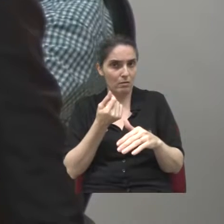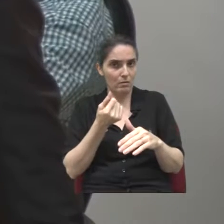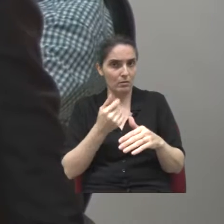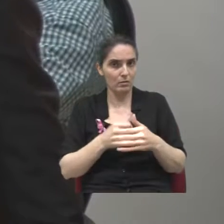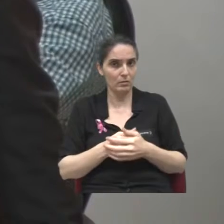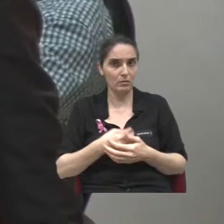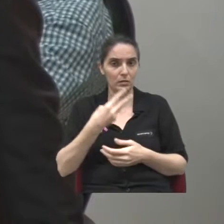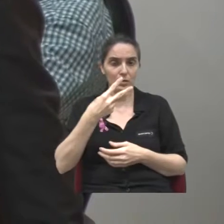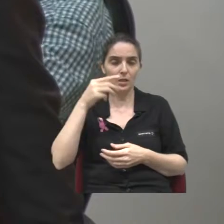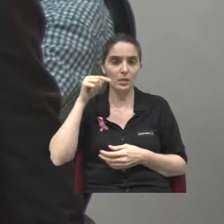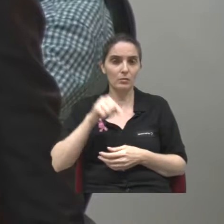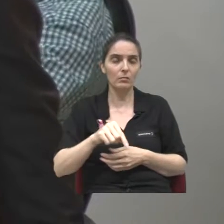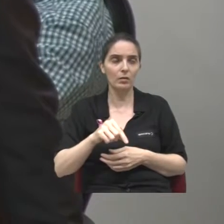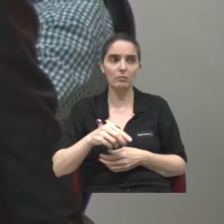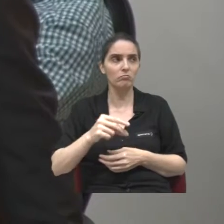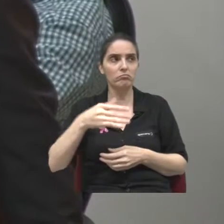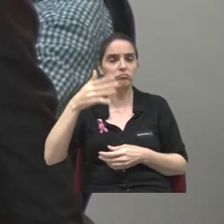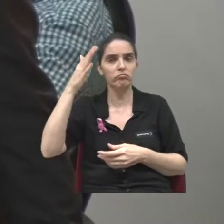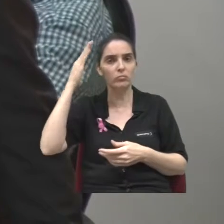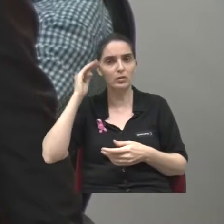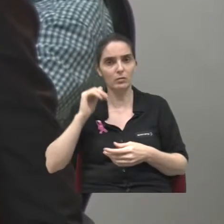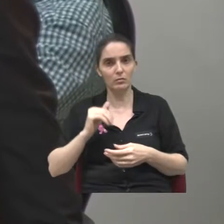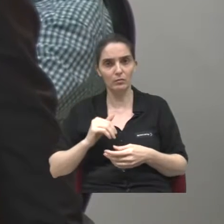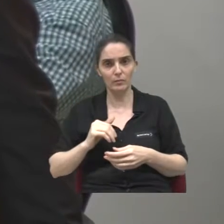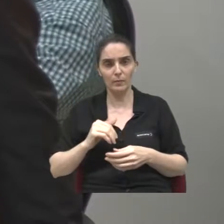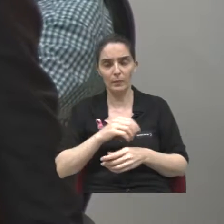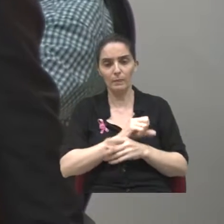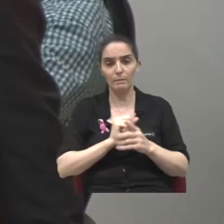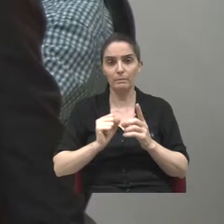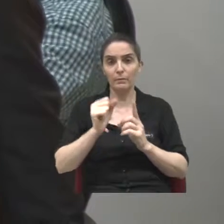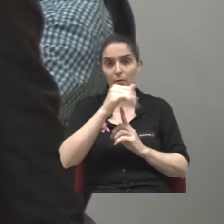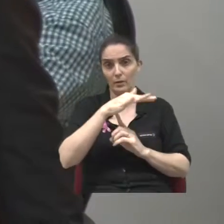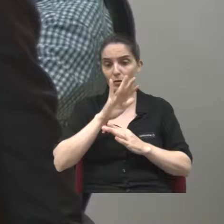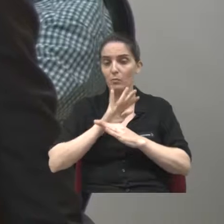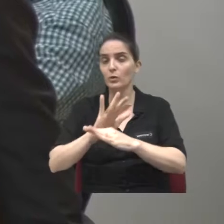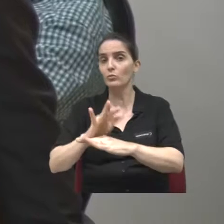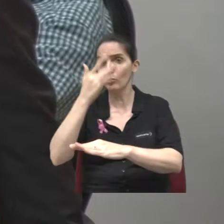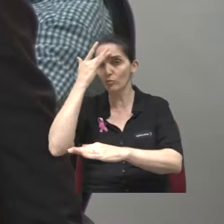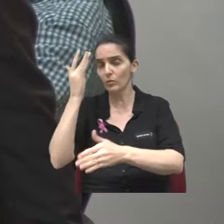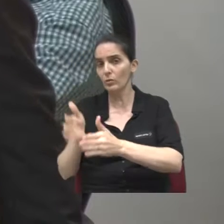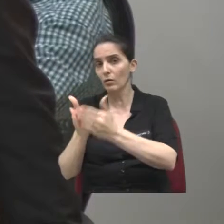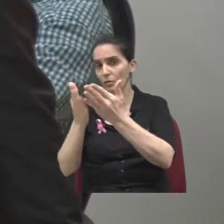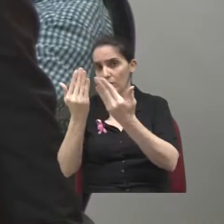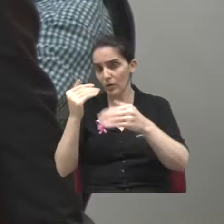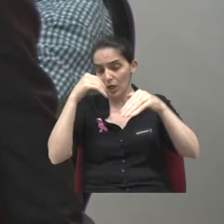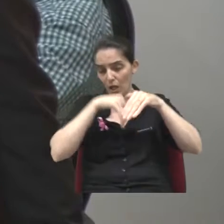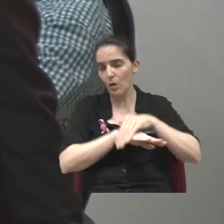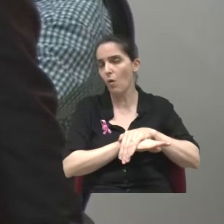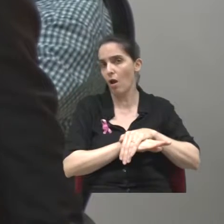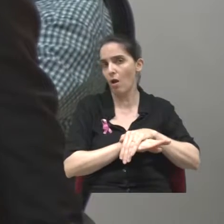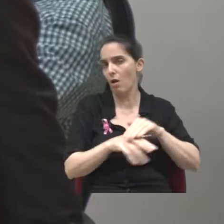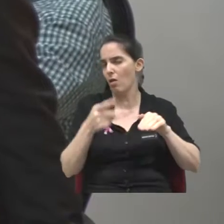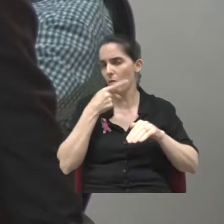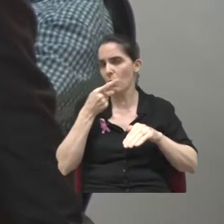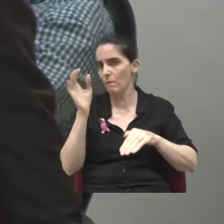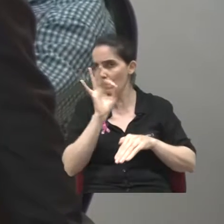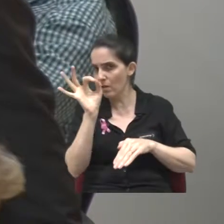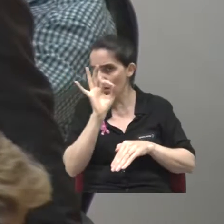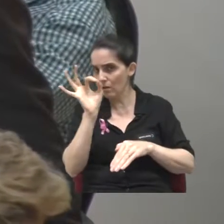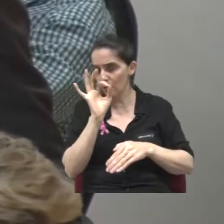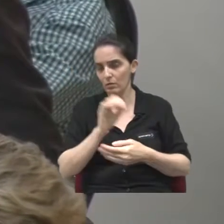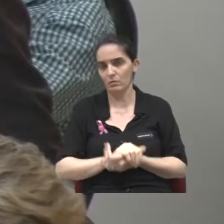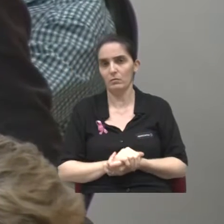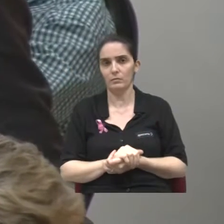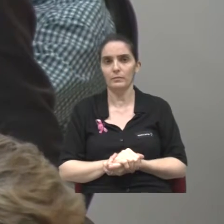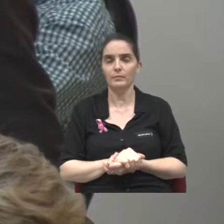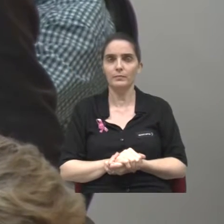de conta social que fica nos cofres da BRK, isso aí ele não fala. Isso aí não põe na conta. Quer dizer,